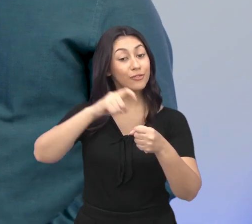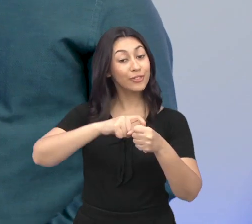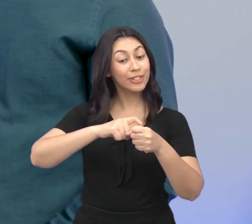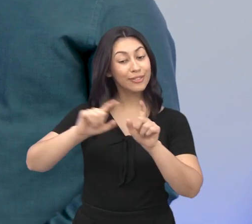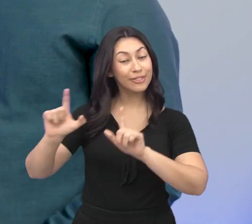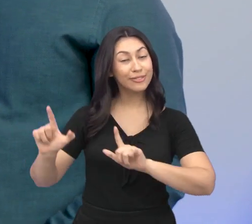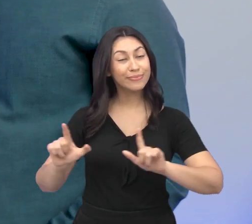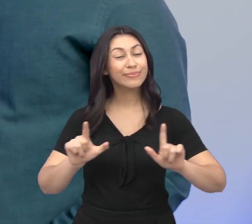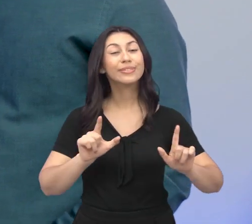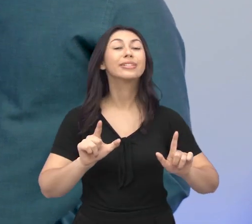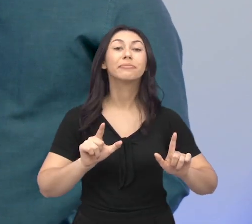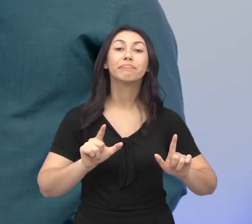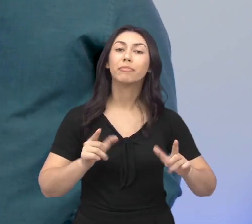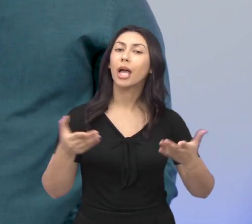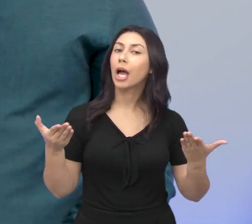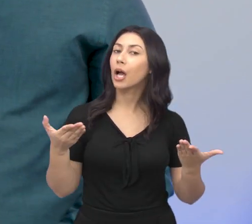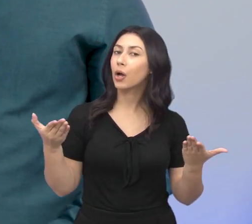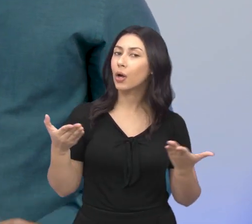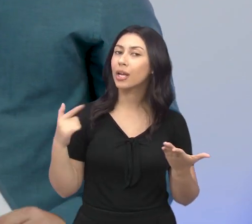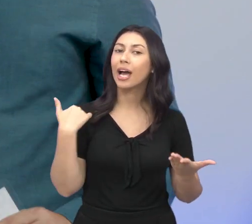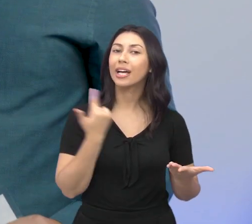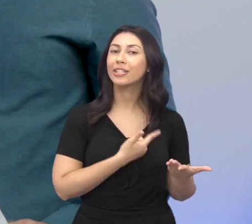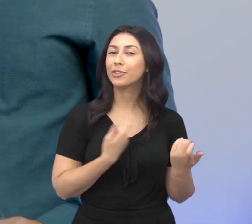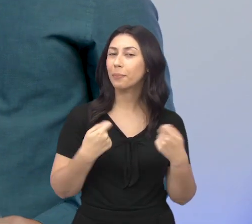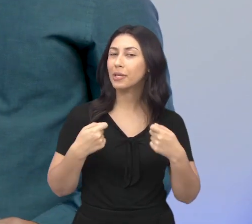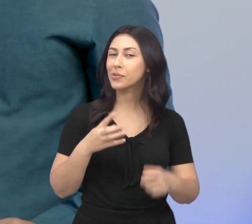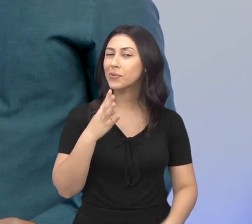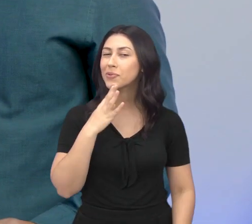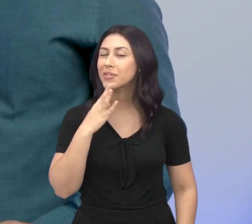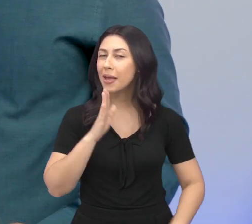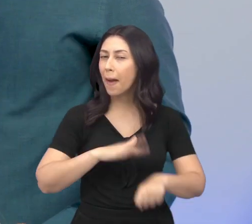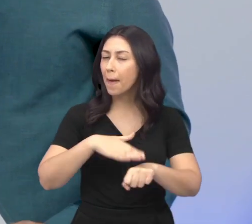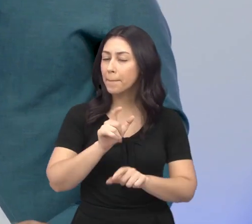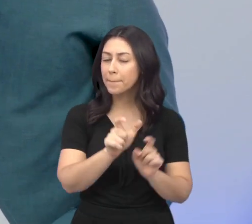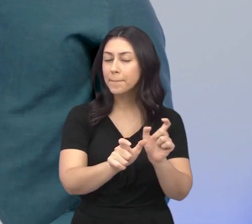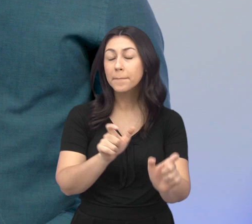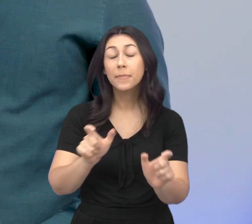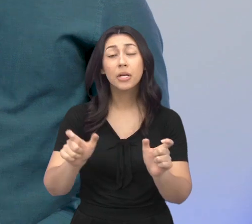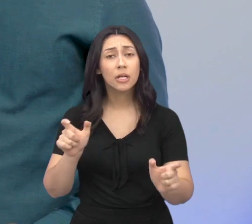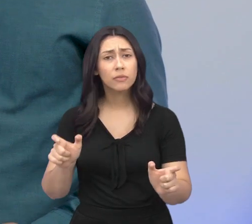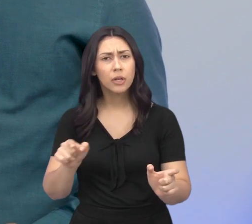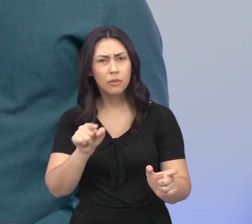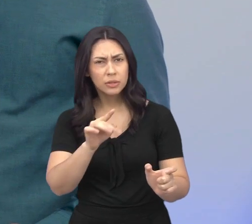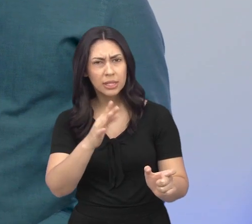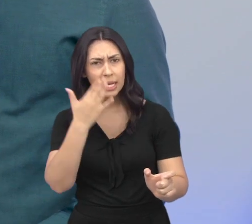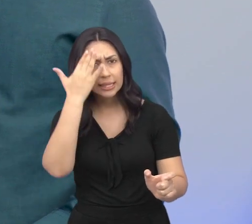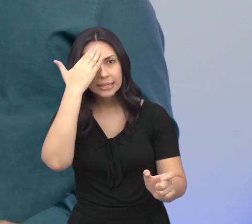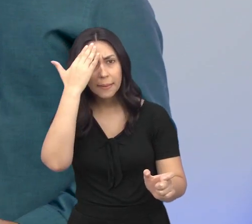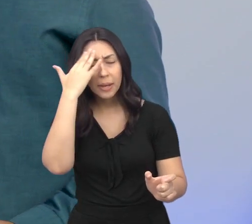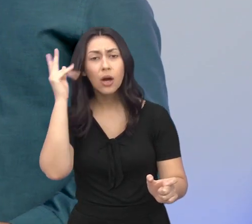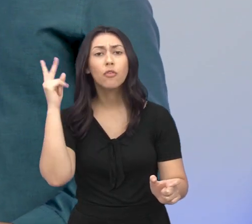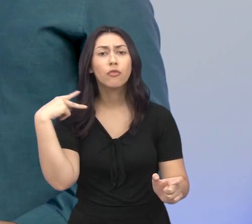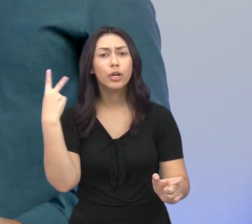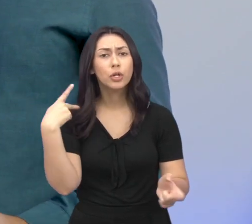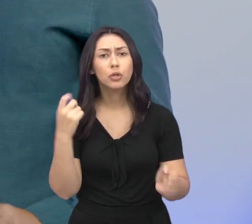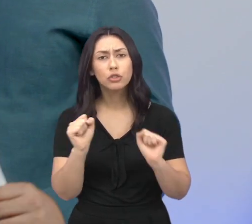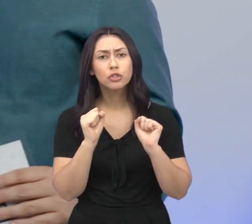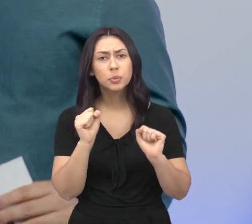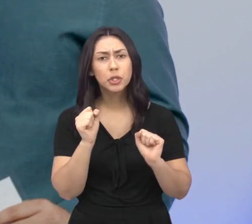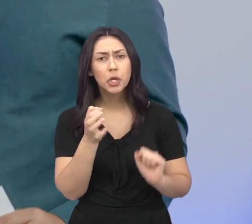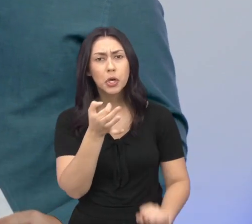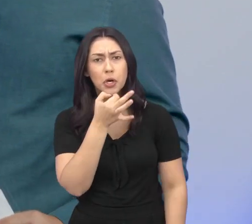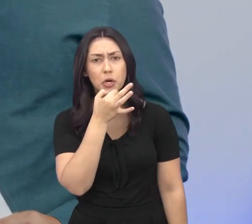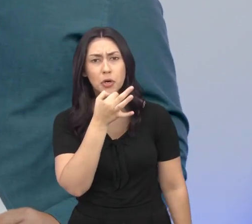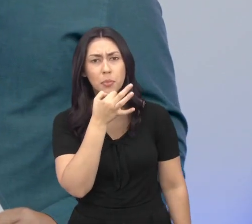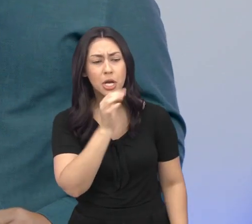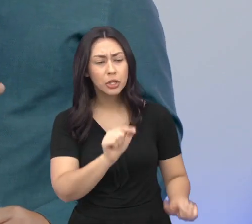Voltamos com o Sobre Política e é hora de ampliar o nosso vocabulário. Você sabia que os vereadores podem sugerir medidas de